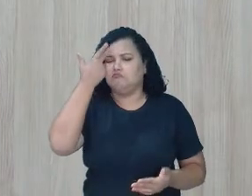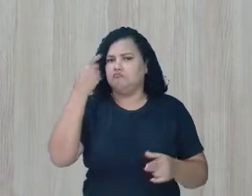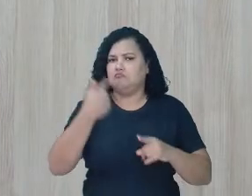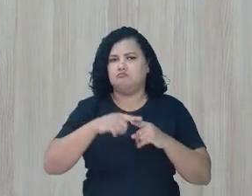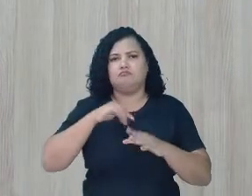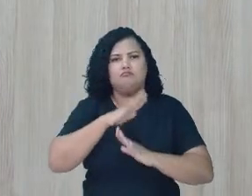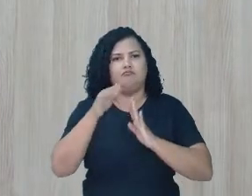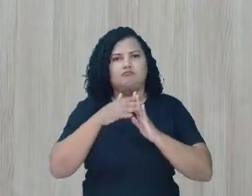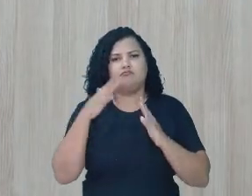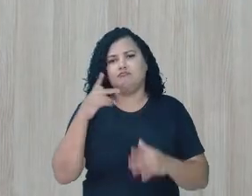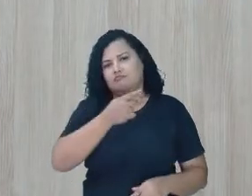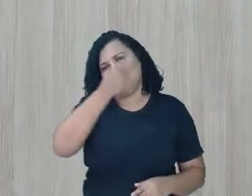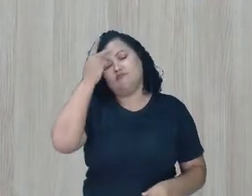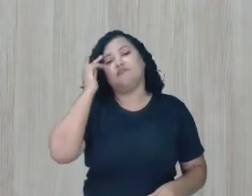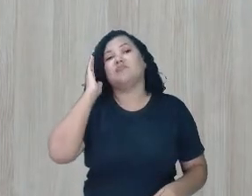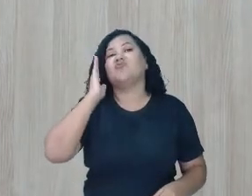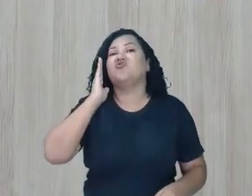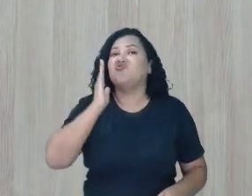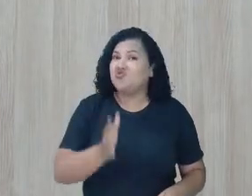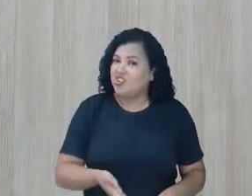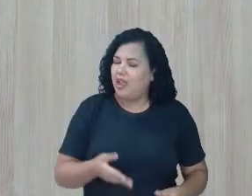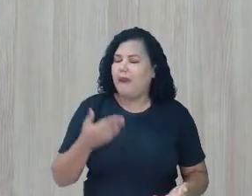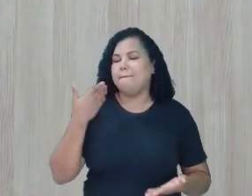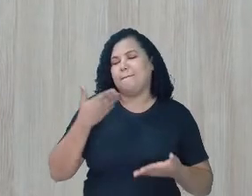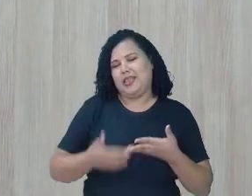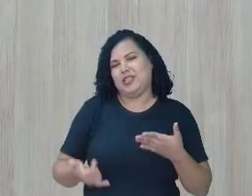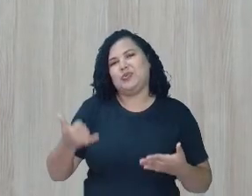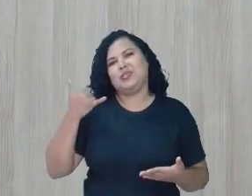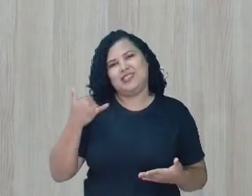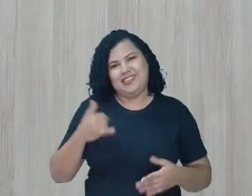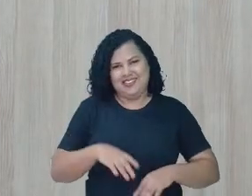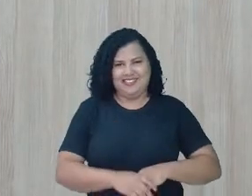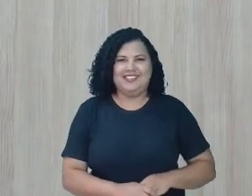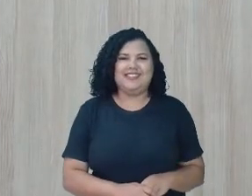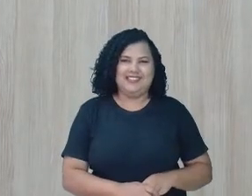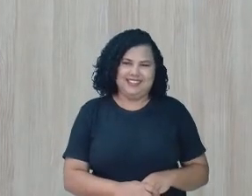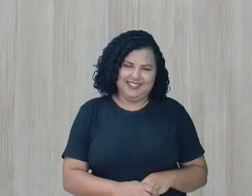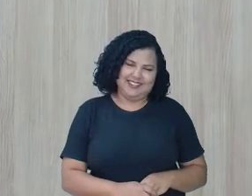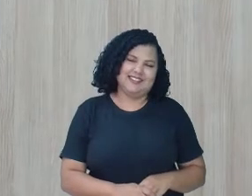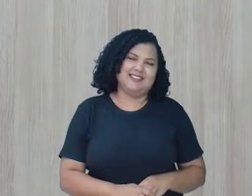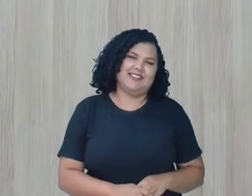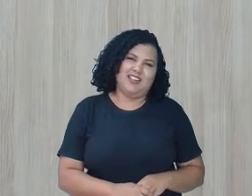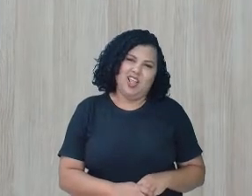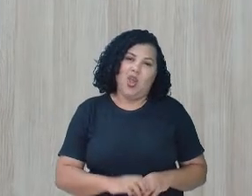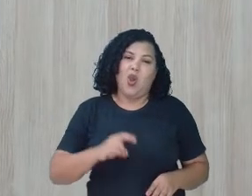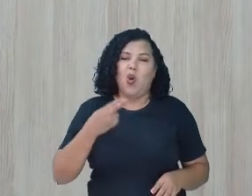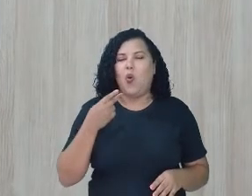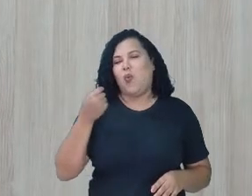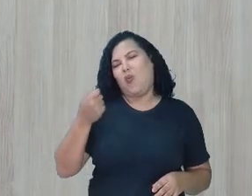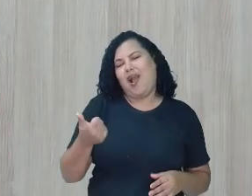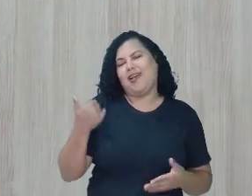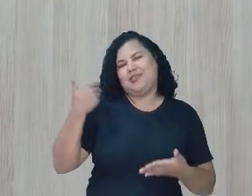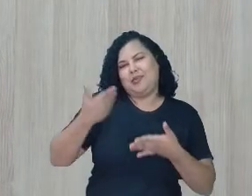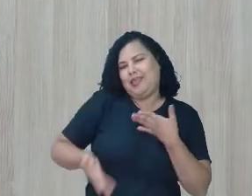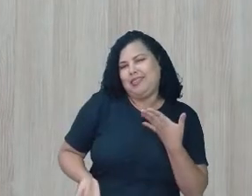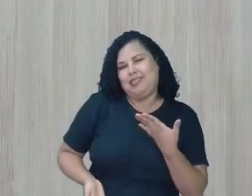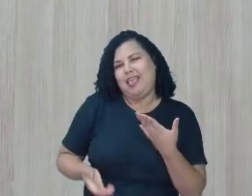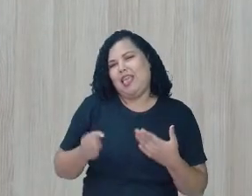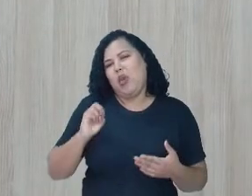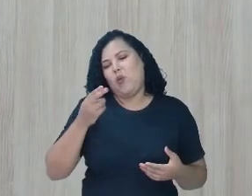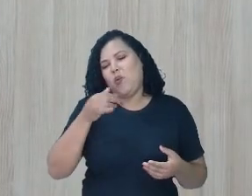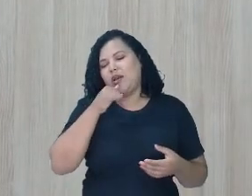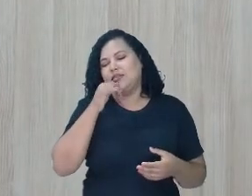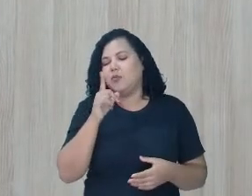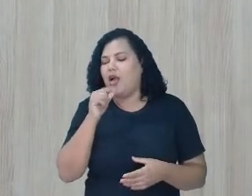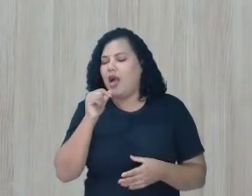já perigou perder o telefone, né? Ou perdeu, ter seu celular furtado, ou cair dentro